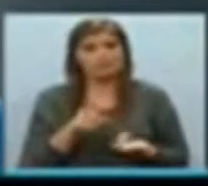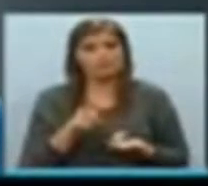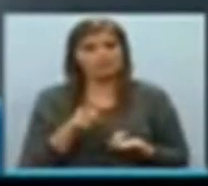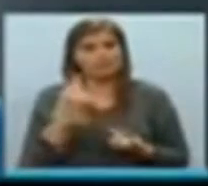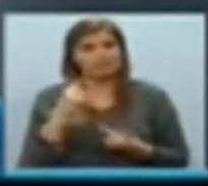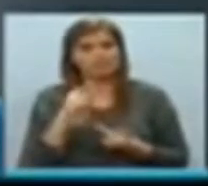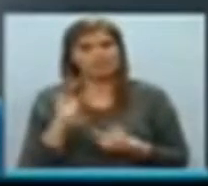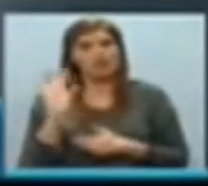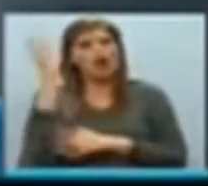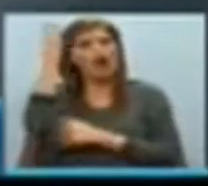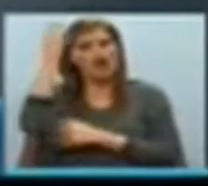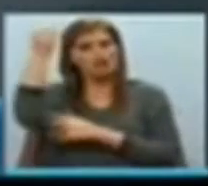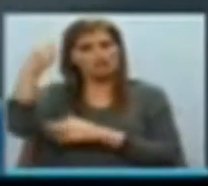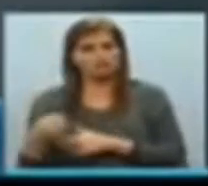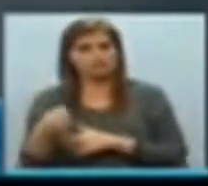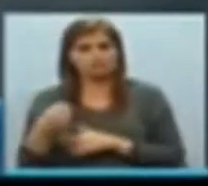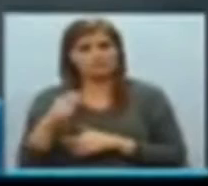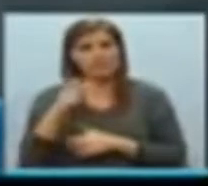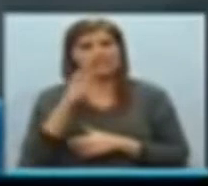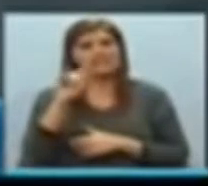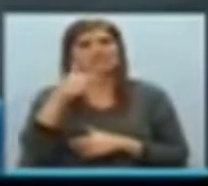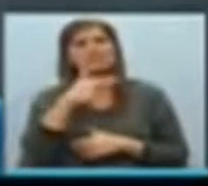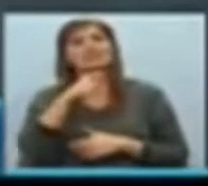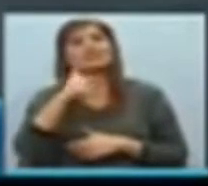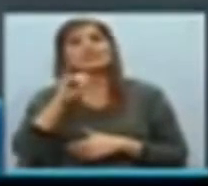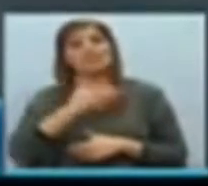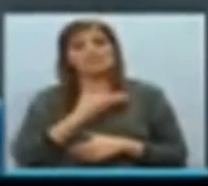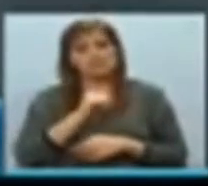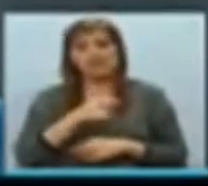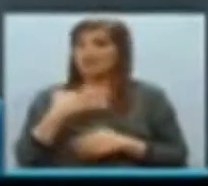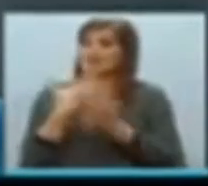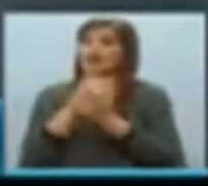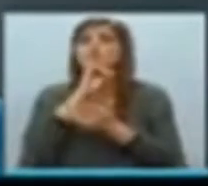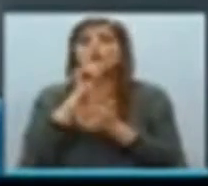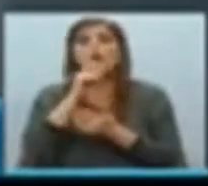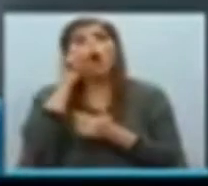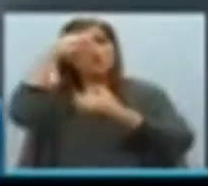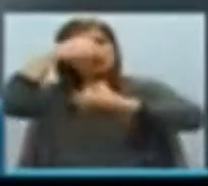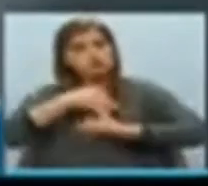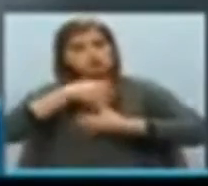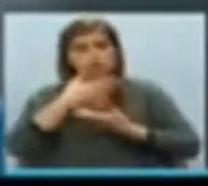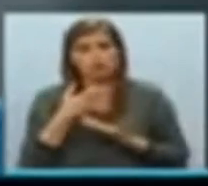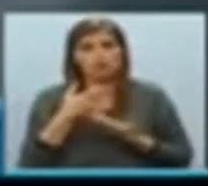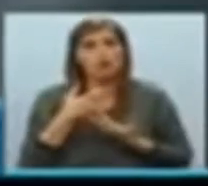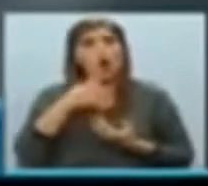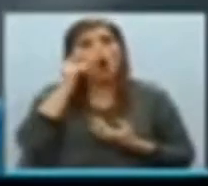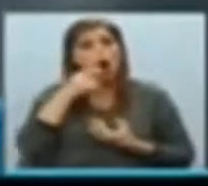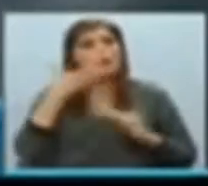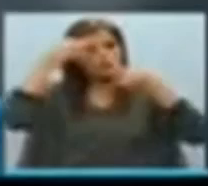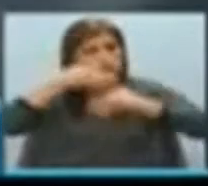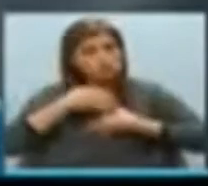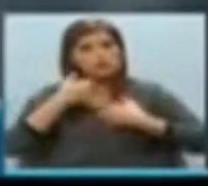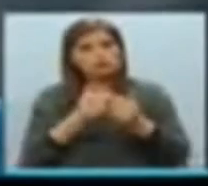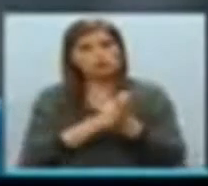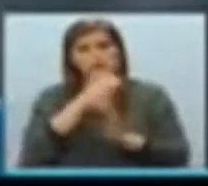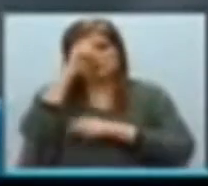árvore plantada por vários tiros ele é chamado de um homem justo um homem justa todo todo toda toda pessoa que ajudou é que